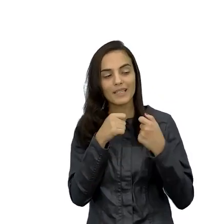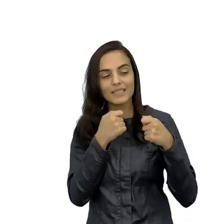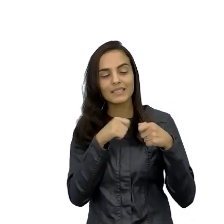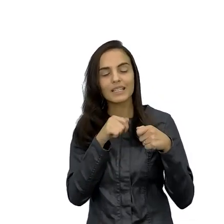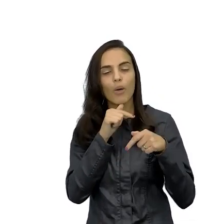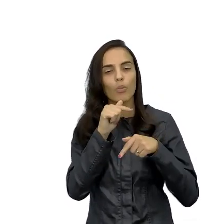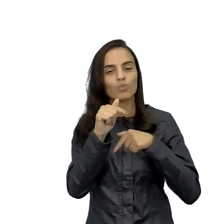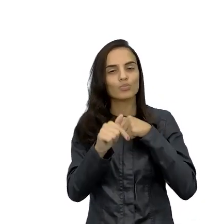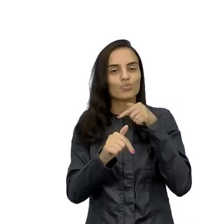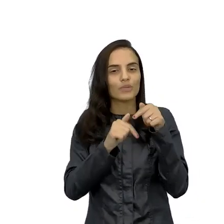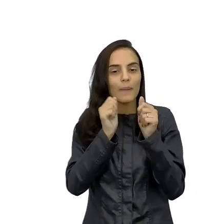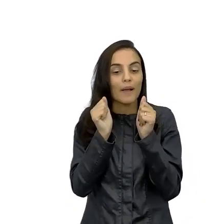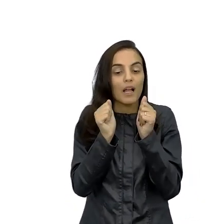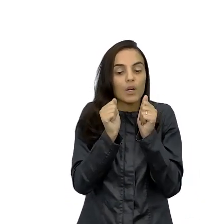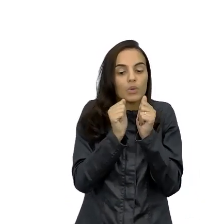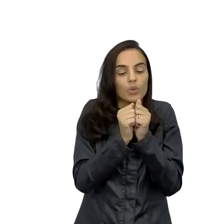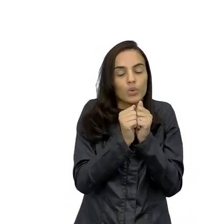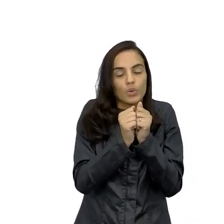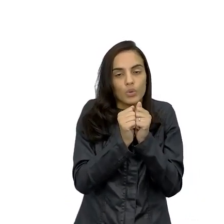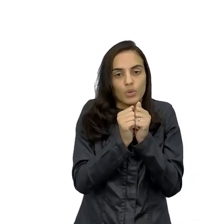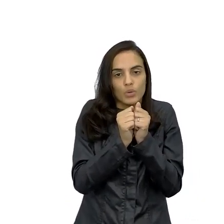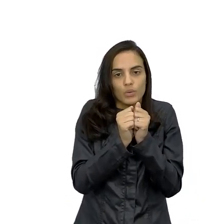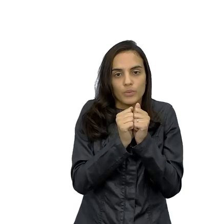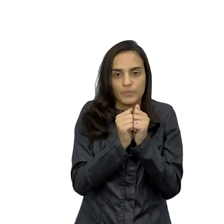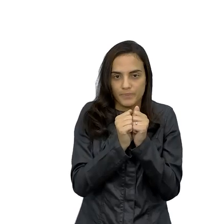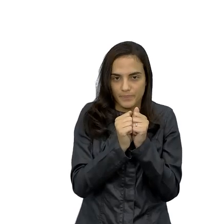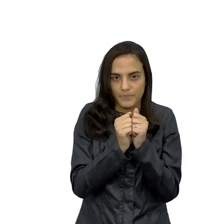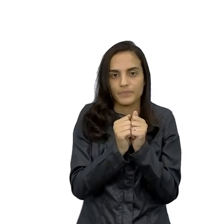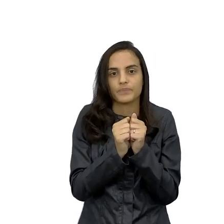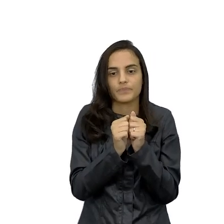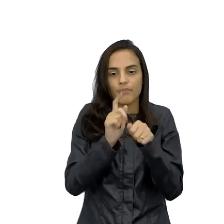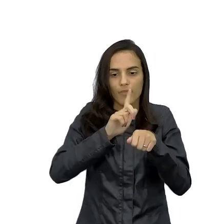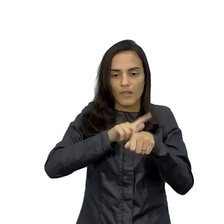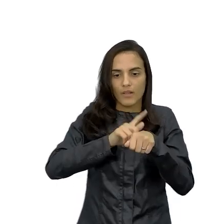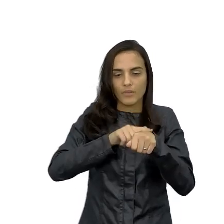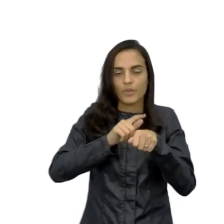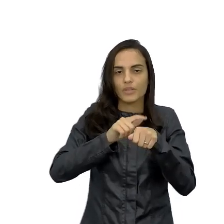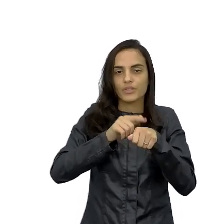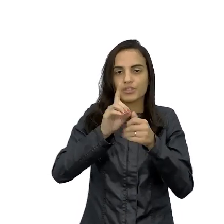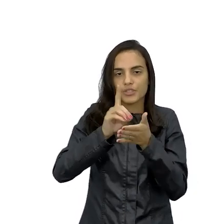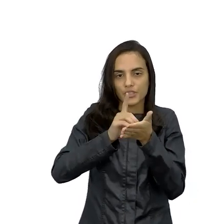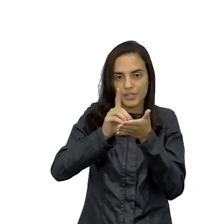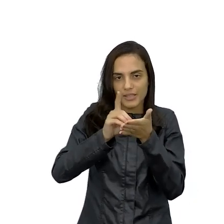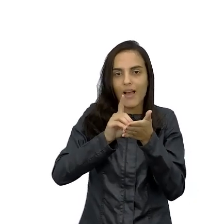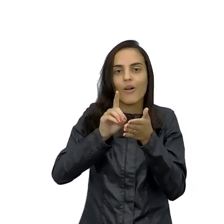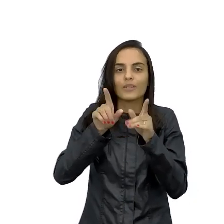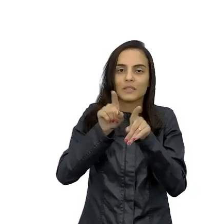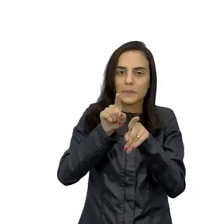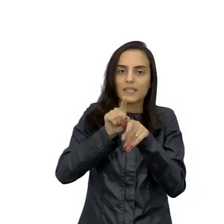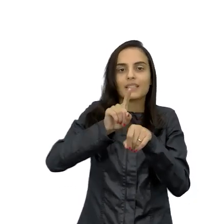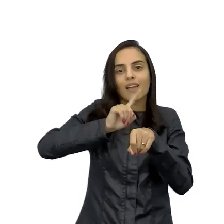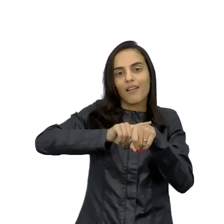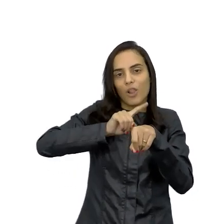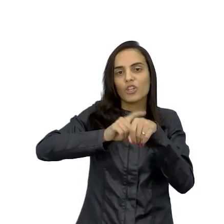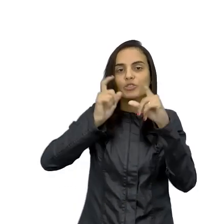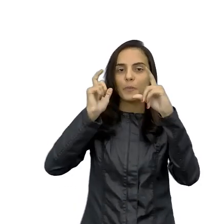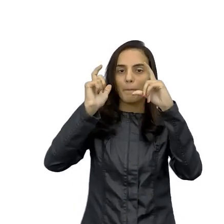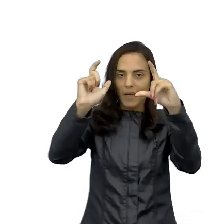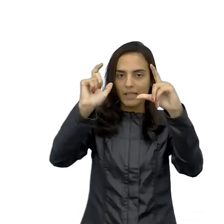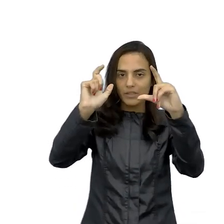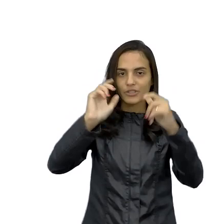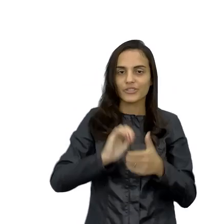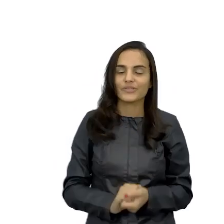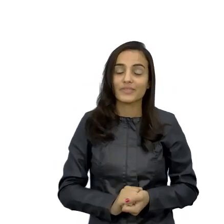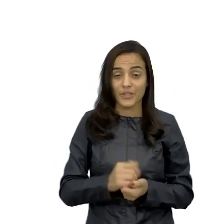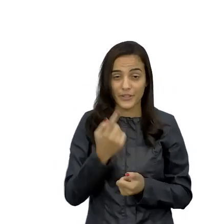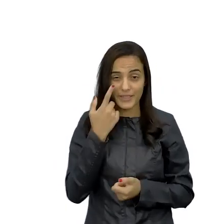um trabalho junto o relógio digital e relógio analógico. A gente sabe que as crianças utilizam